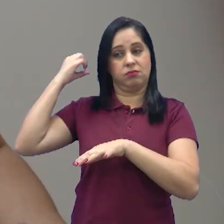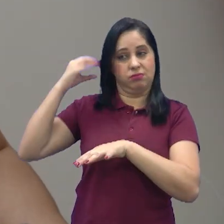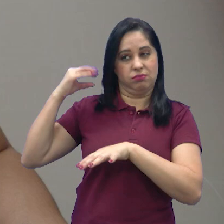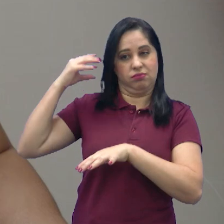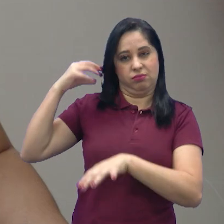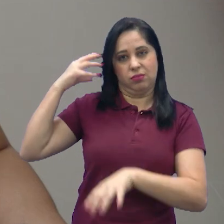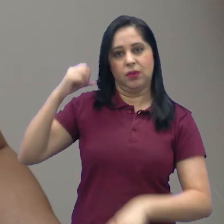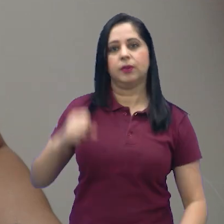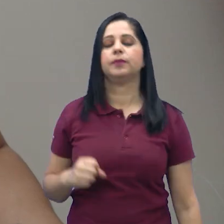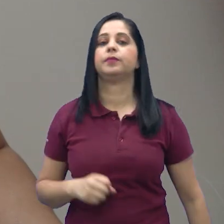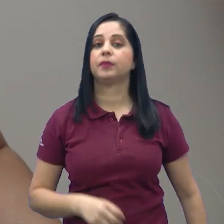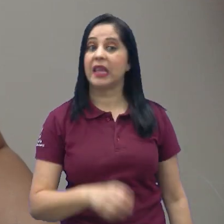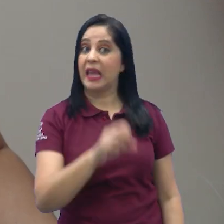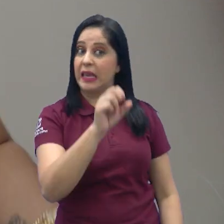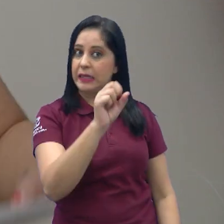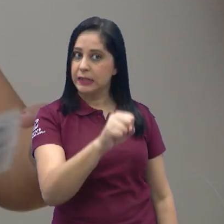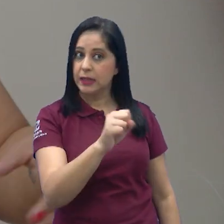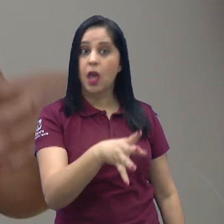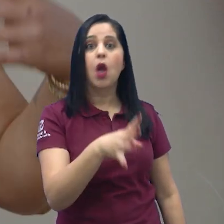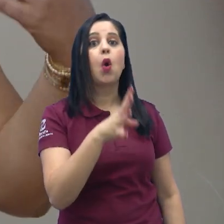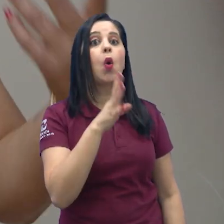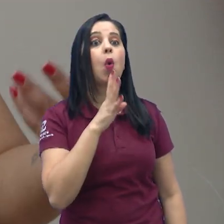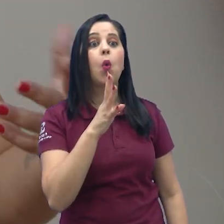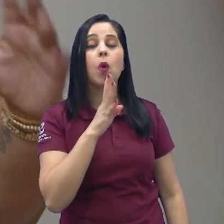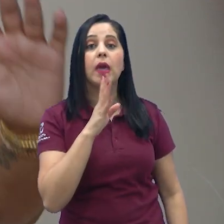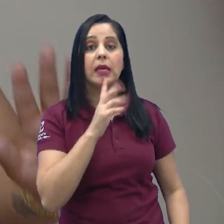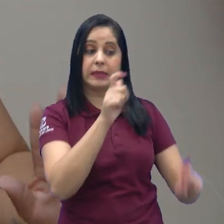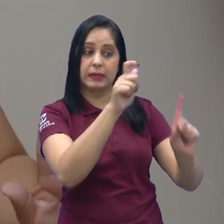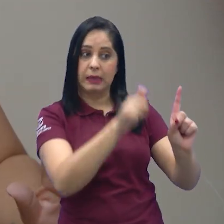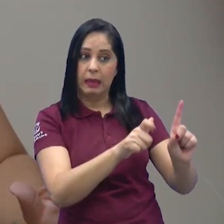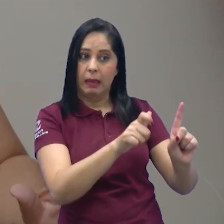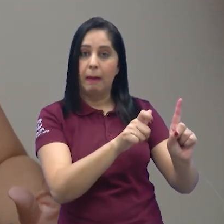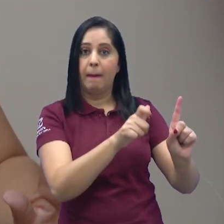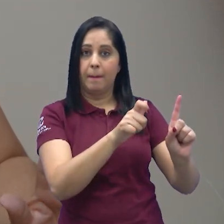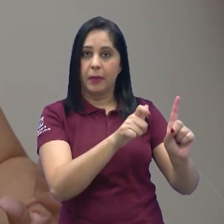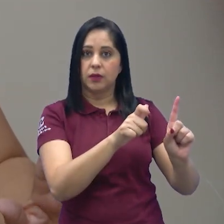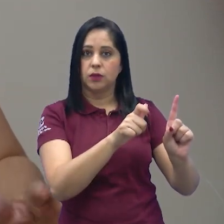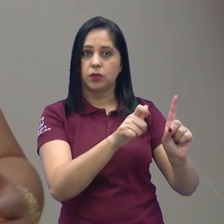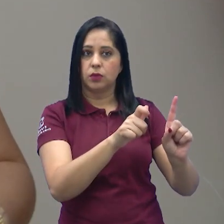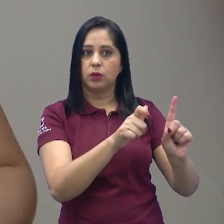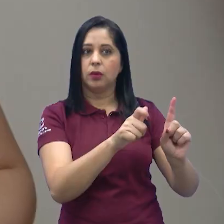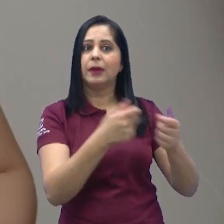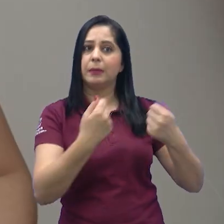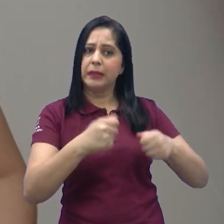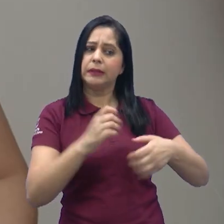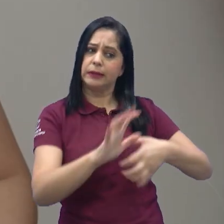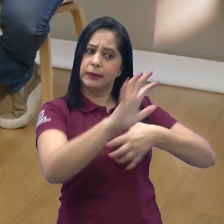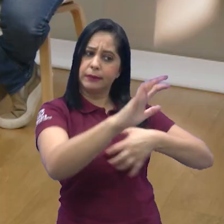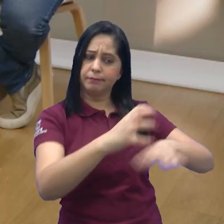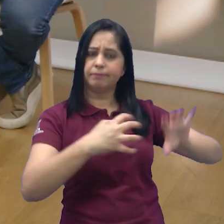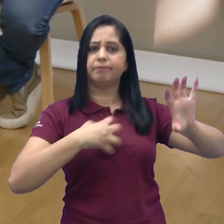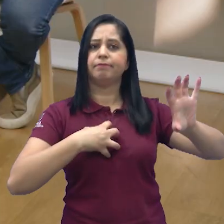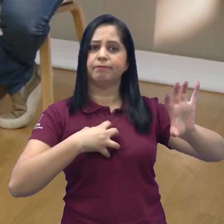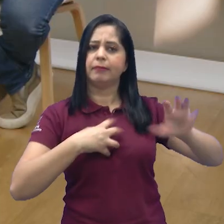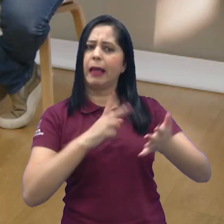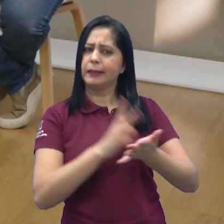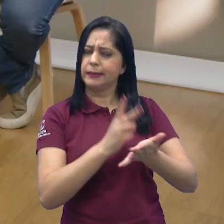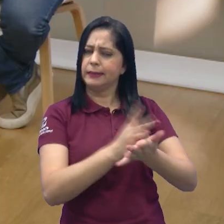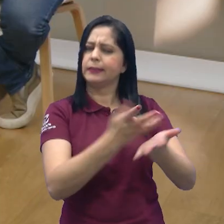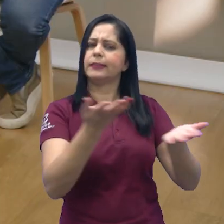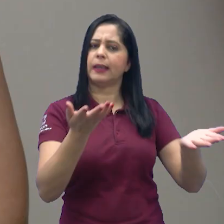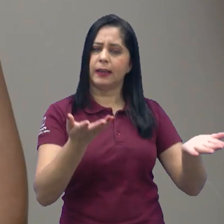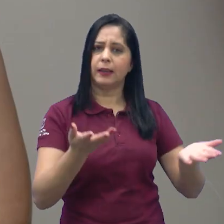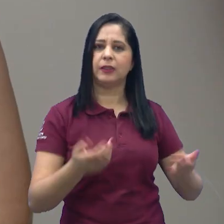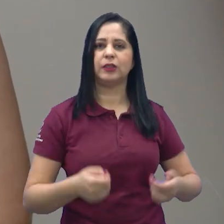alguém tiver alguém próximo com esquizofrenia ou que não tenha empatia sempre, né? Pois é. Empatia com o próximo. É o caminho,